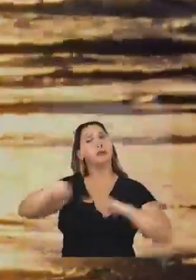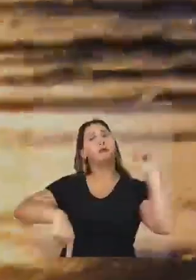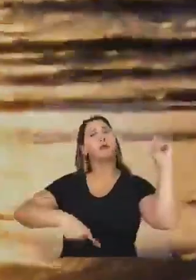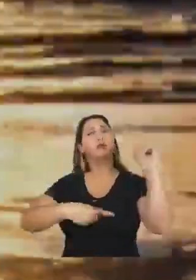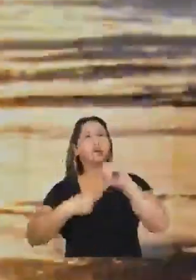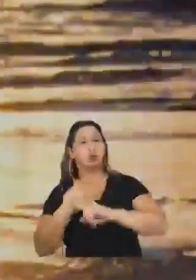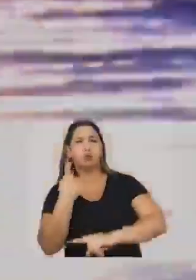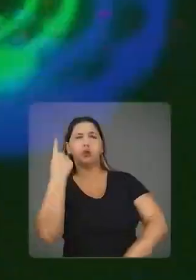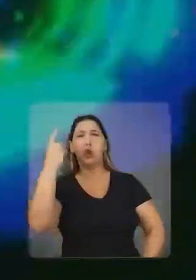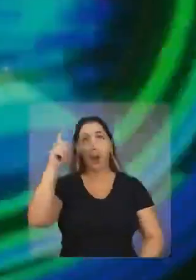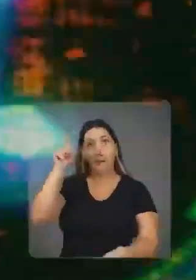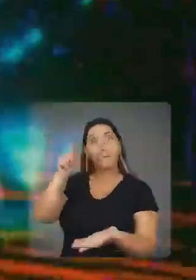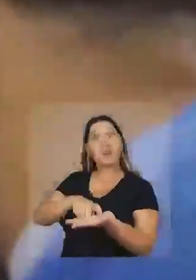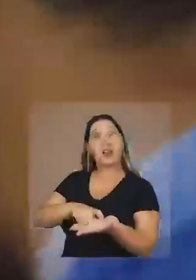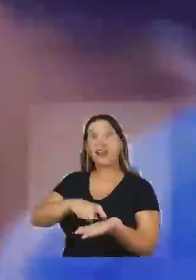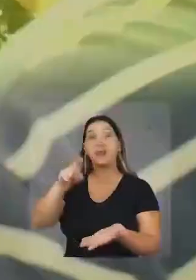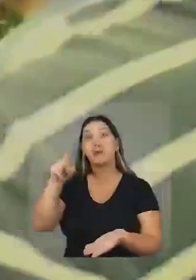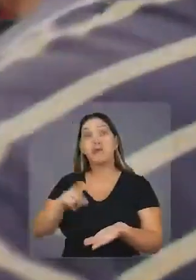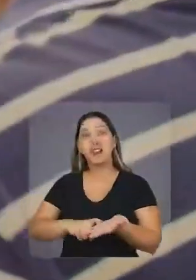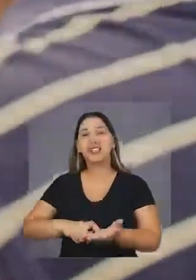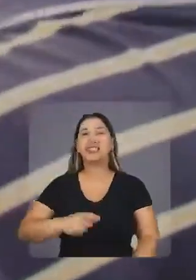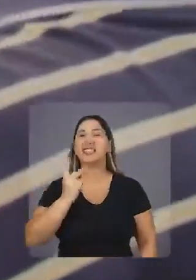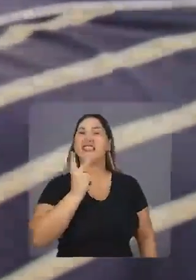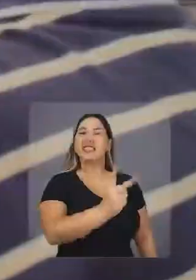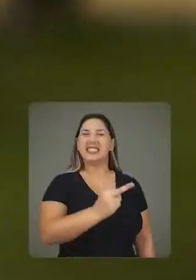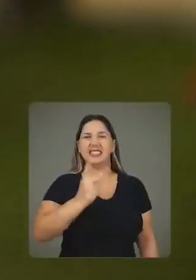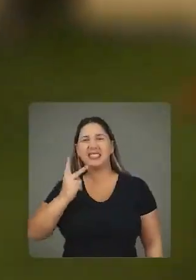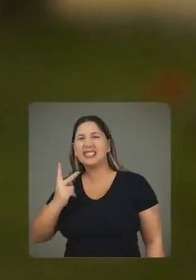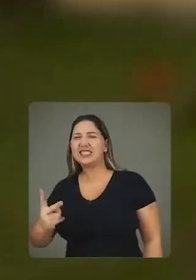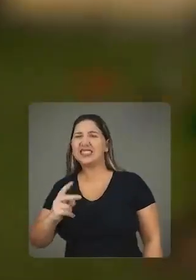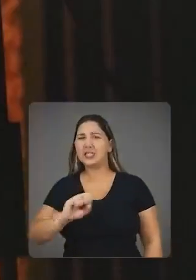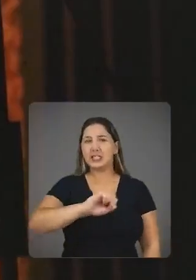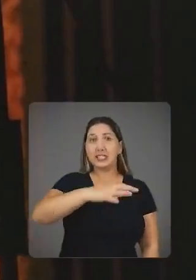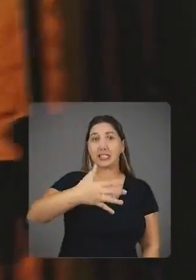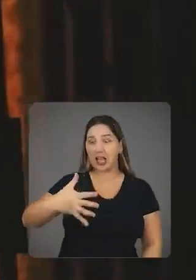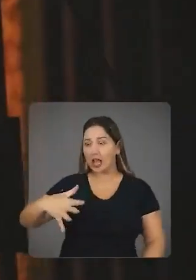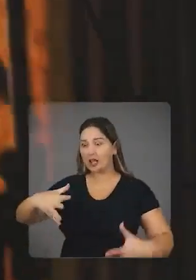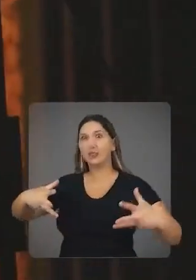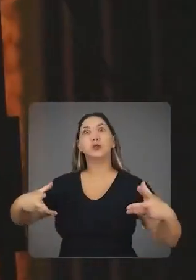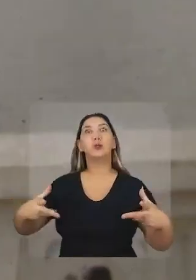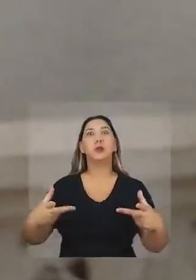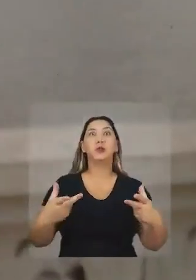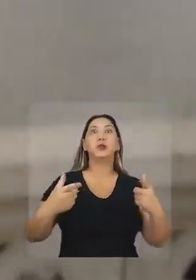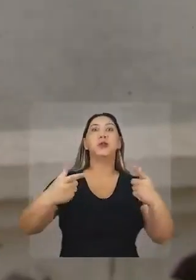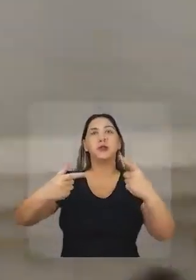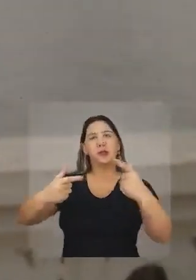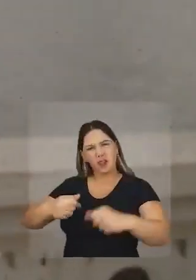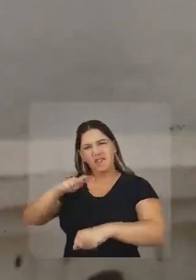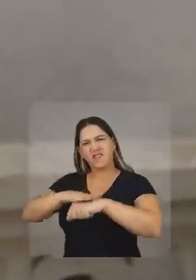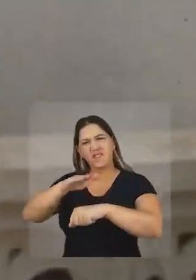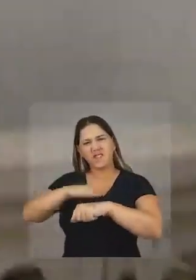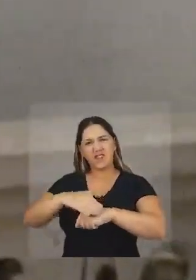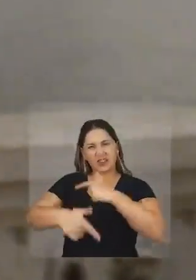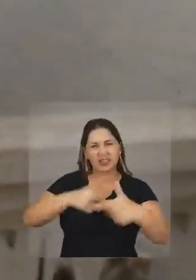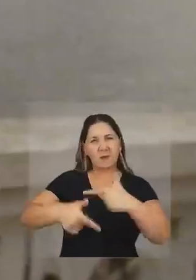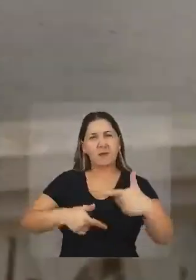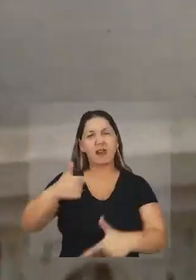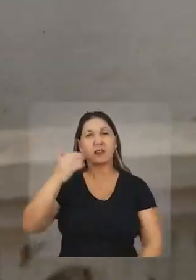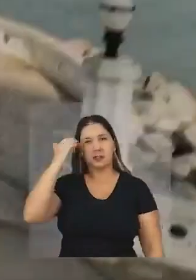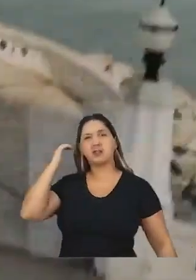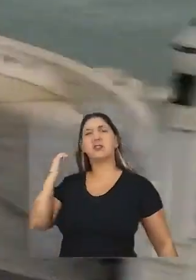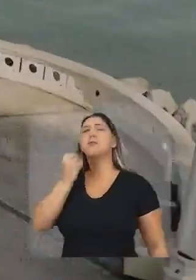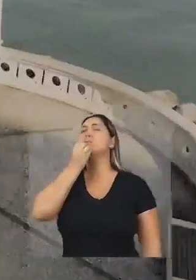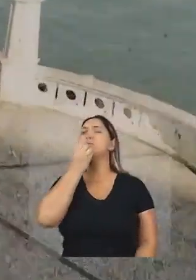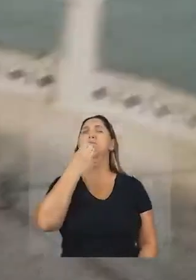pra Santos prosperar. 22 Rosana vale, toda Santos vai brilhar. Pra Santos fica show, ela sempre trabalho,